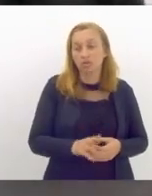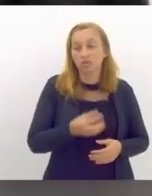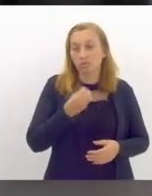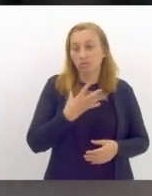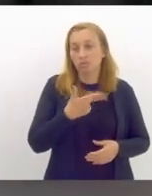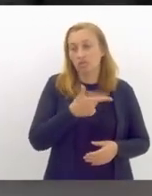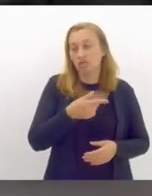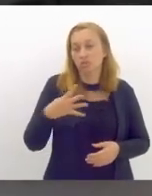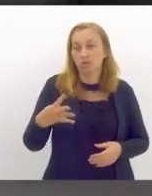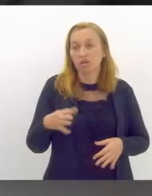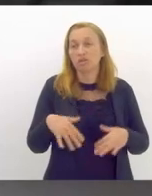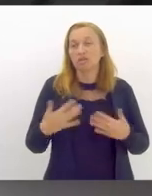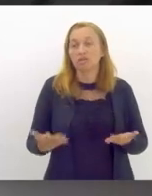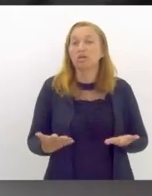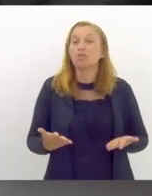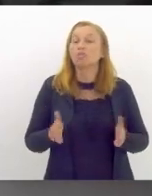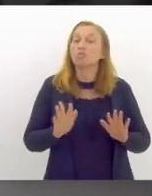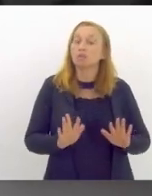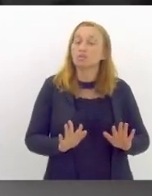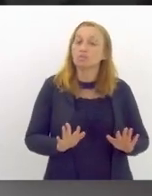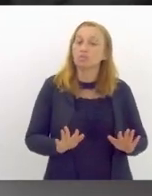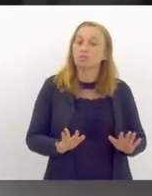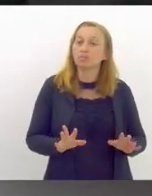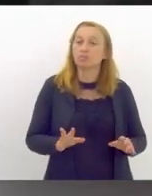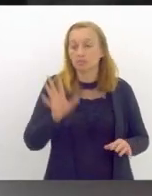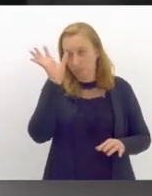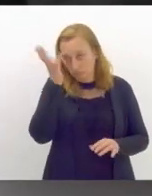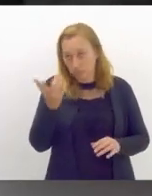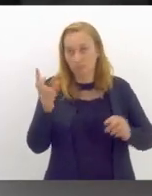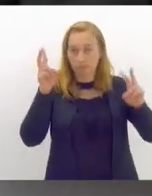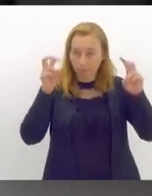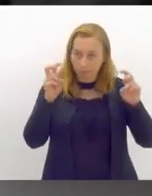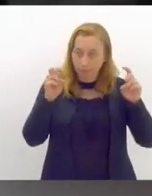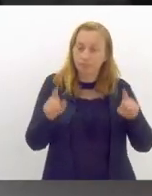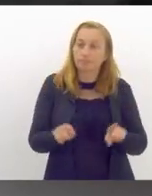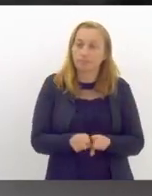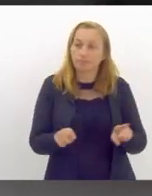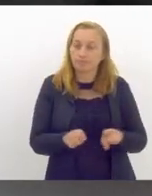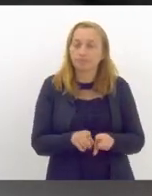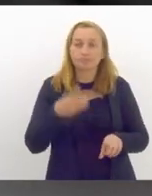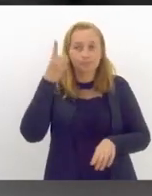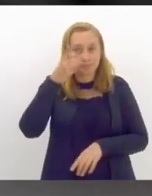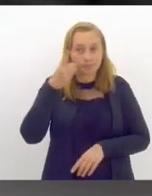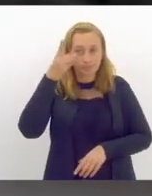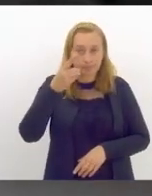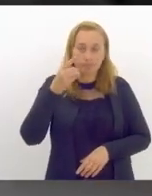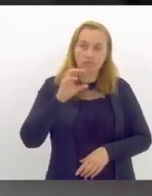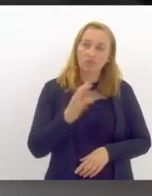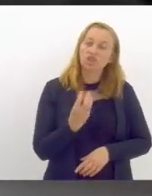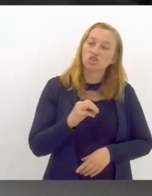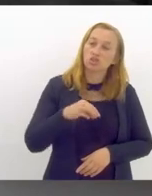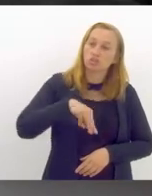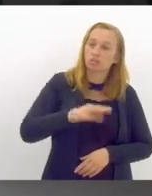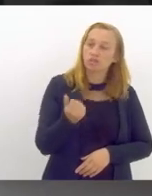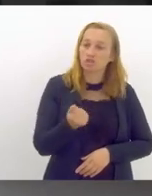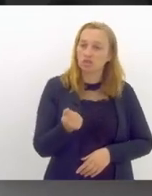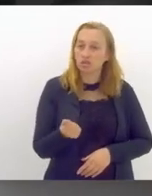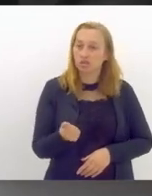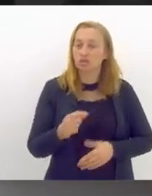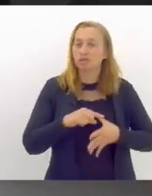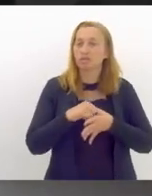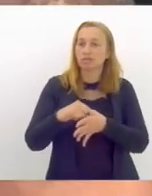24 então fazer pelo menos isso e além do mais Deputado Chico Machado